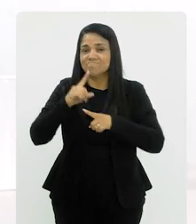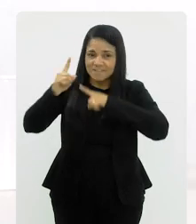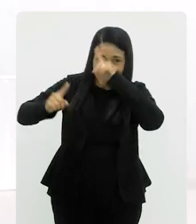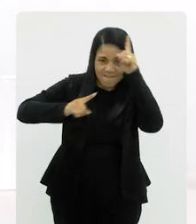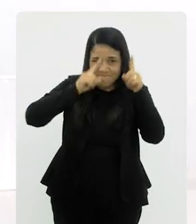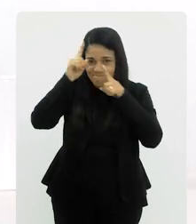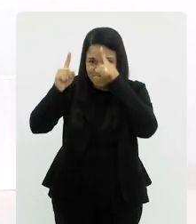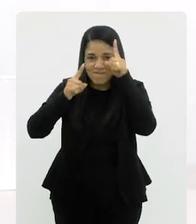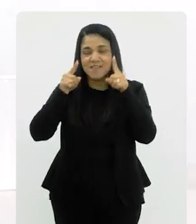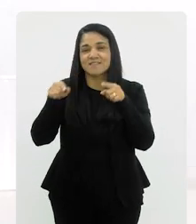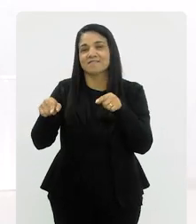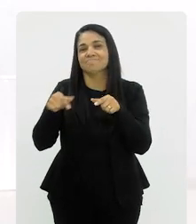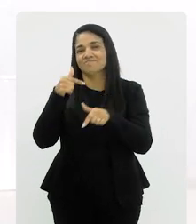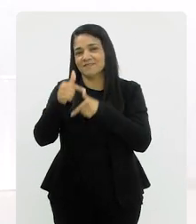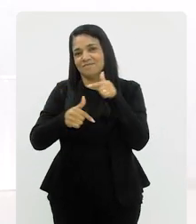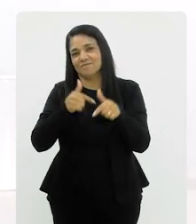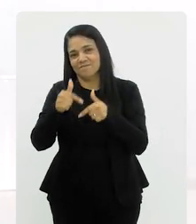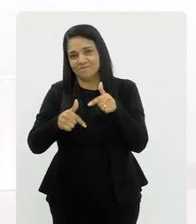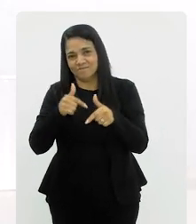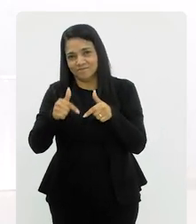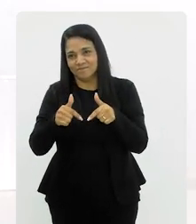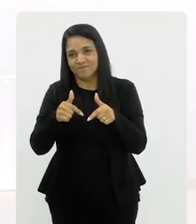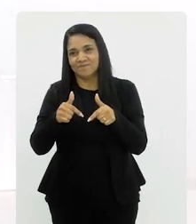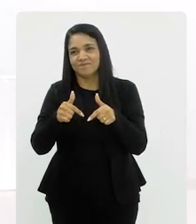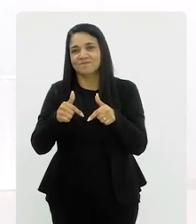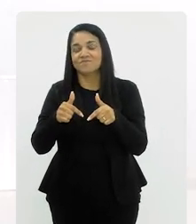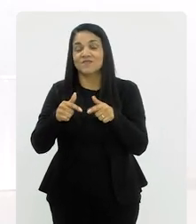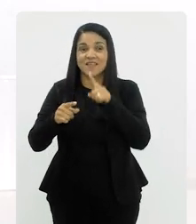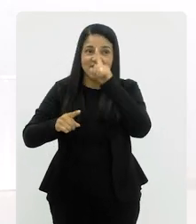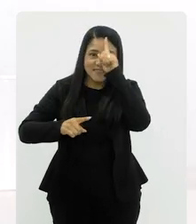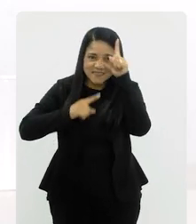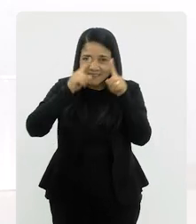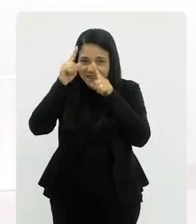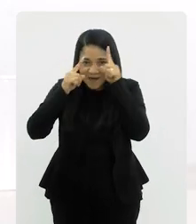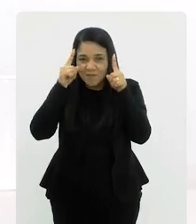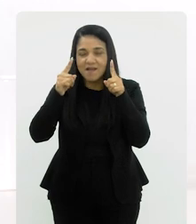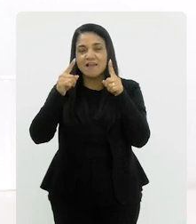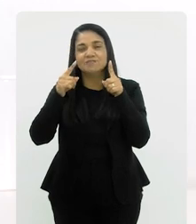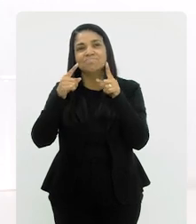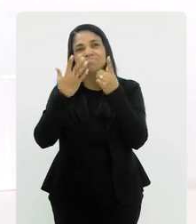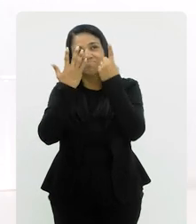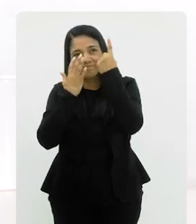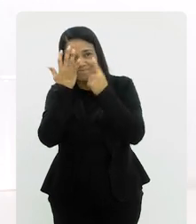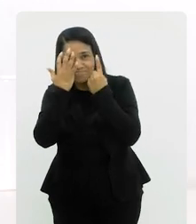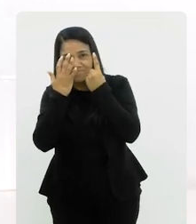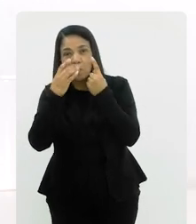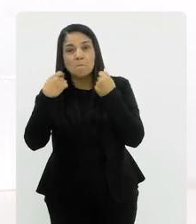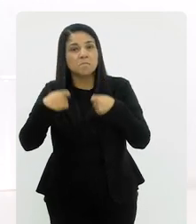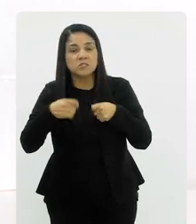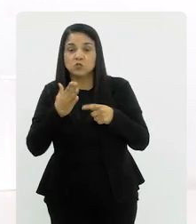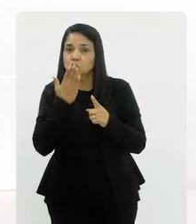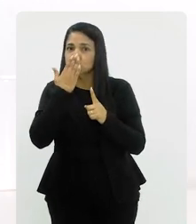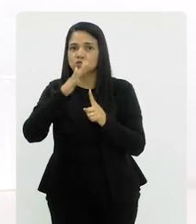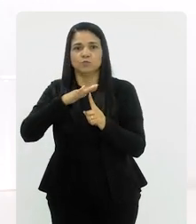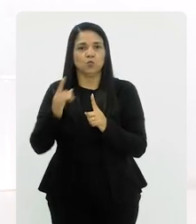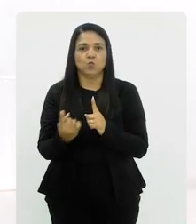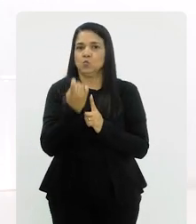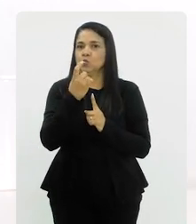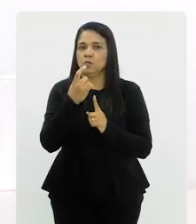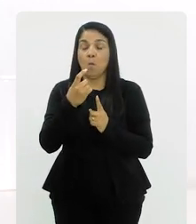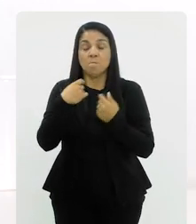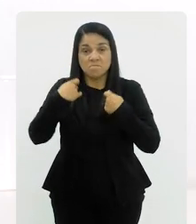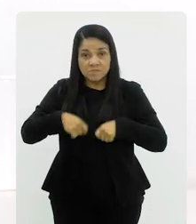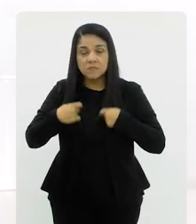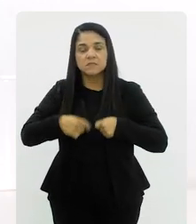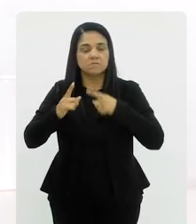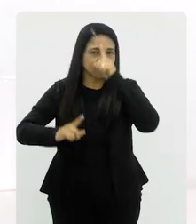dessa molecada, porque assim, se reinventa. Quando a gente trabalhou, eu falava isso para você. É a reinvenção. Eu acho que nós carnavalescos, a gente não tem que